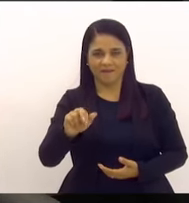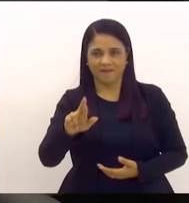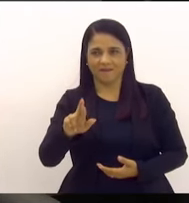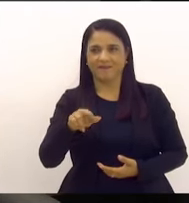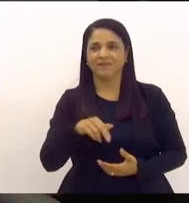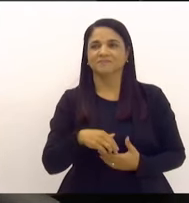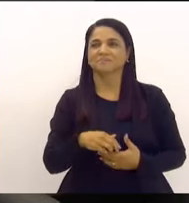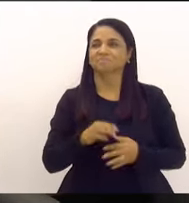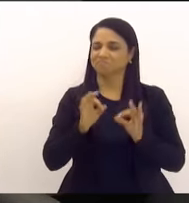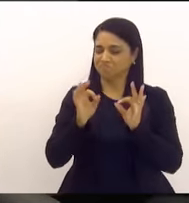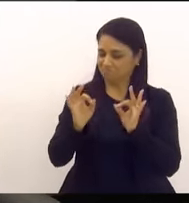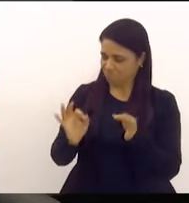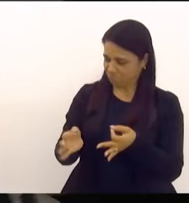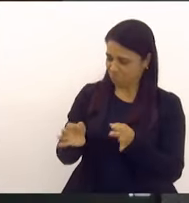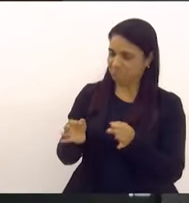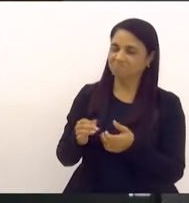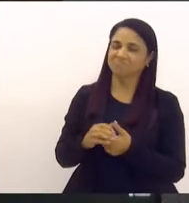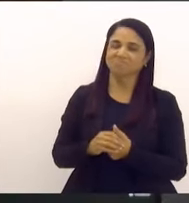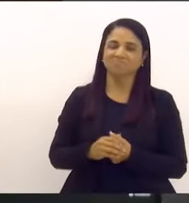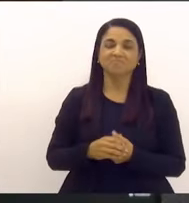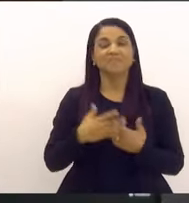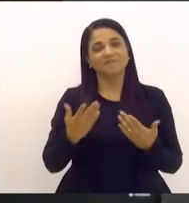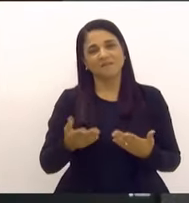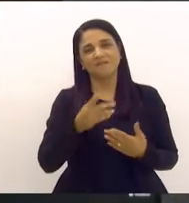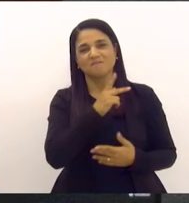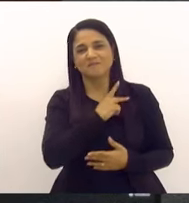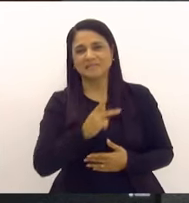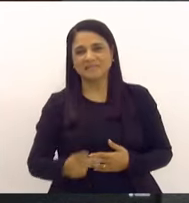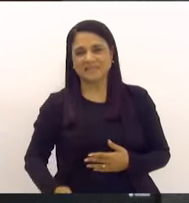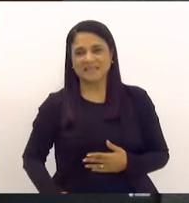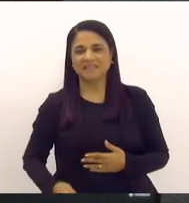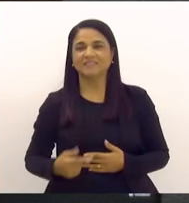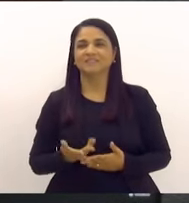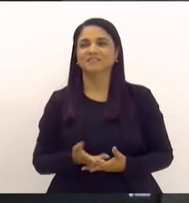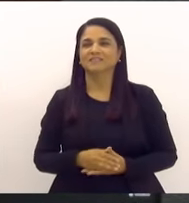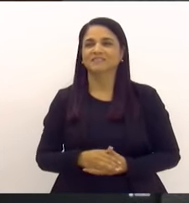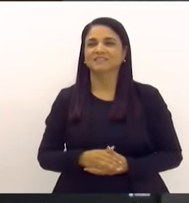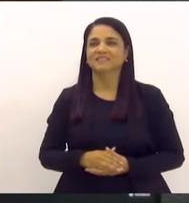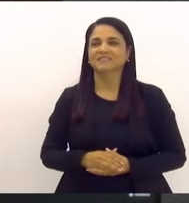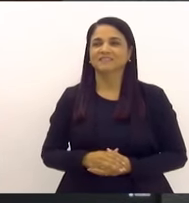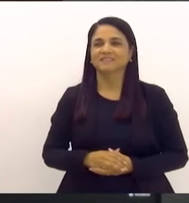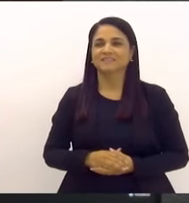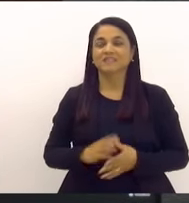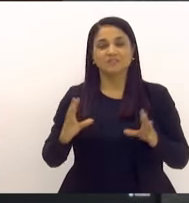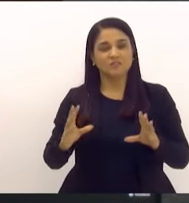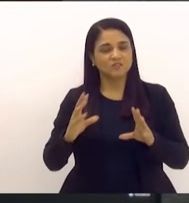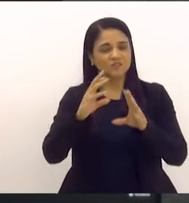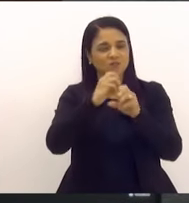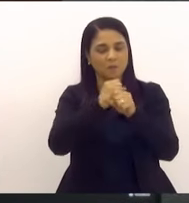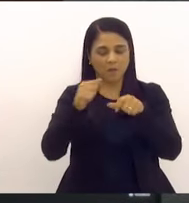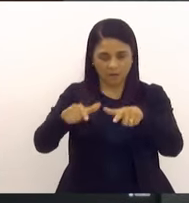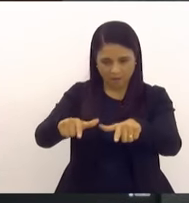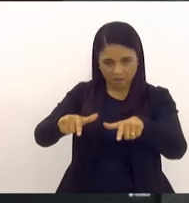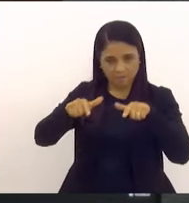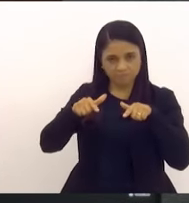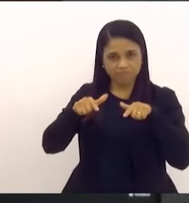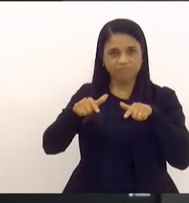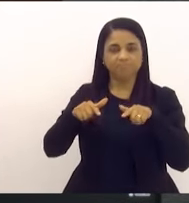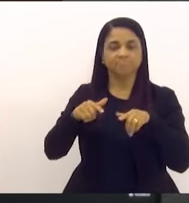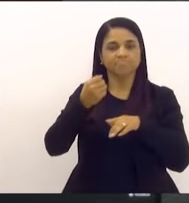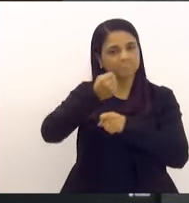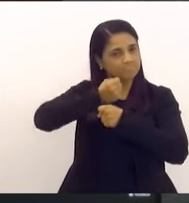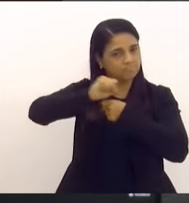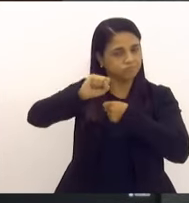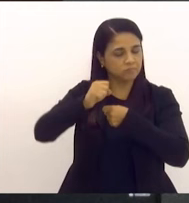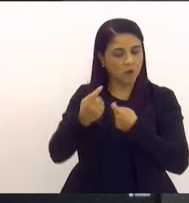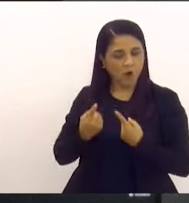Tá certo. Obrigado, presidente. Primeiro é para somar a moção de repúdio contra o prefeito de